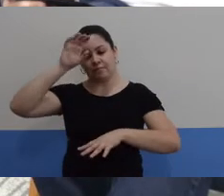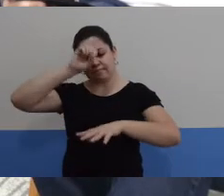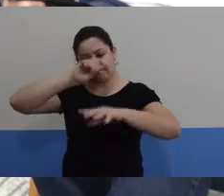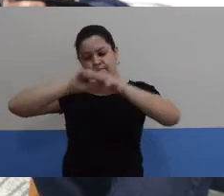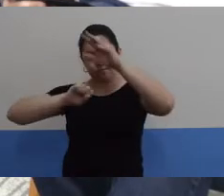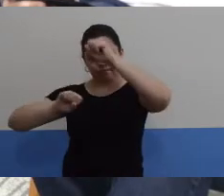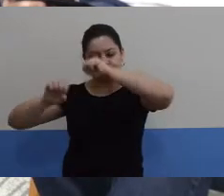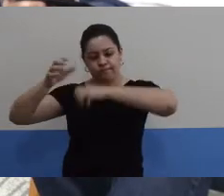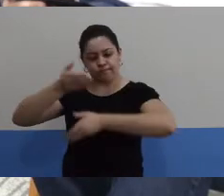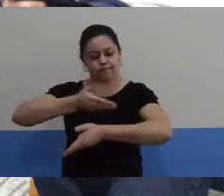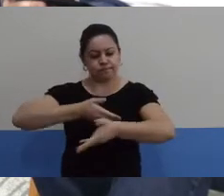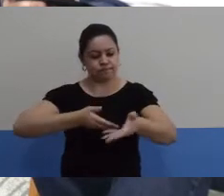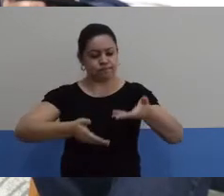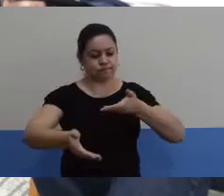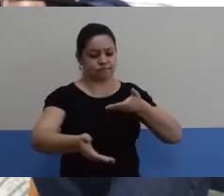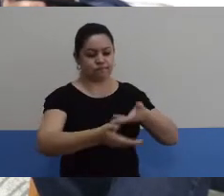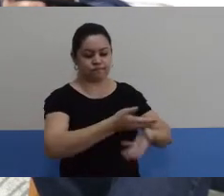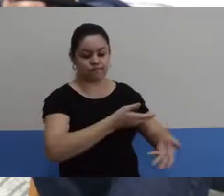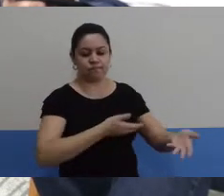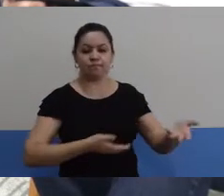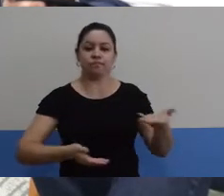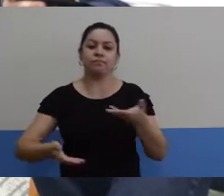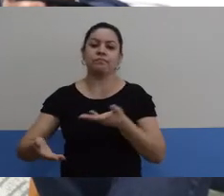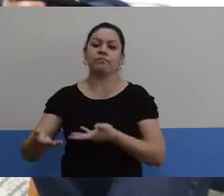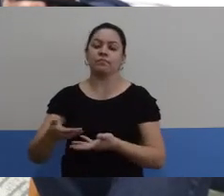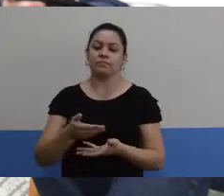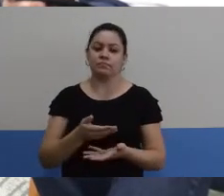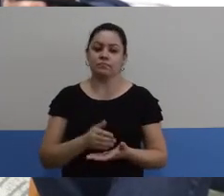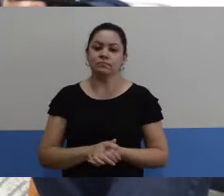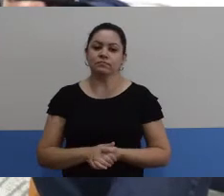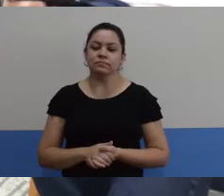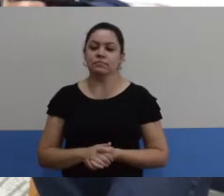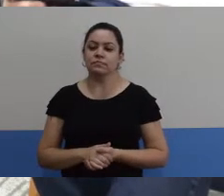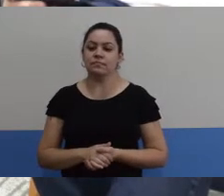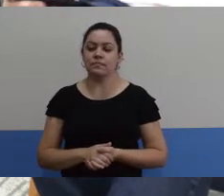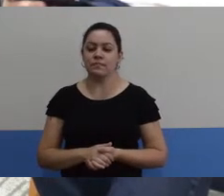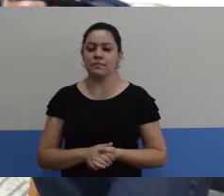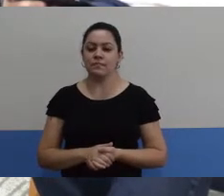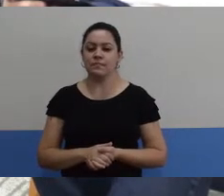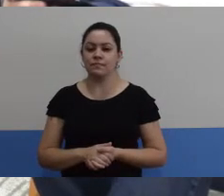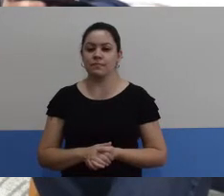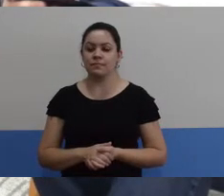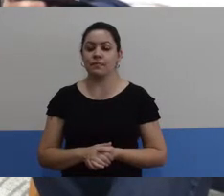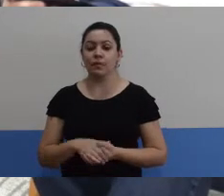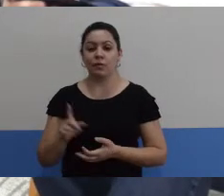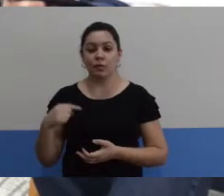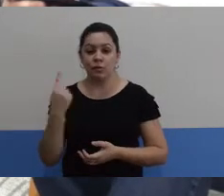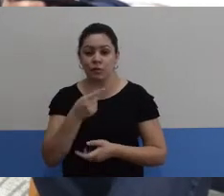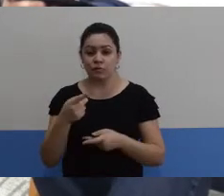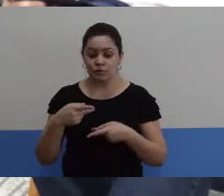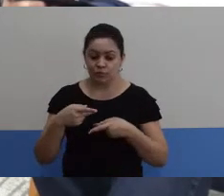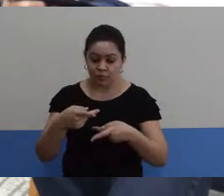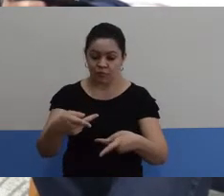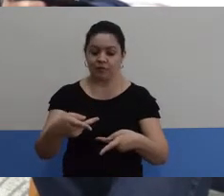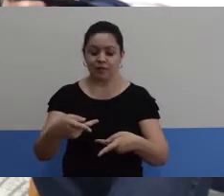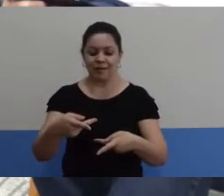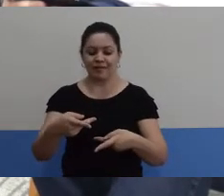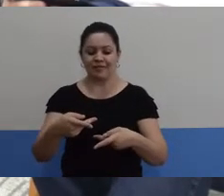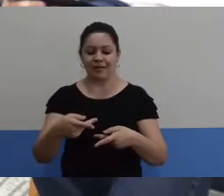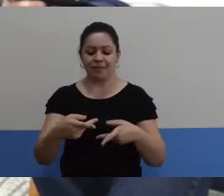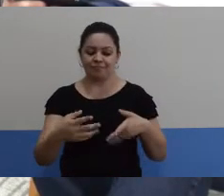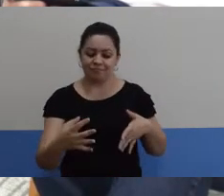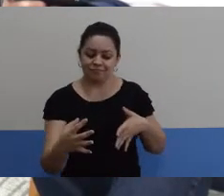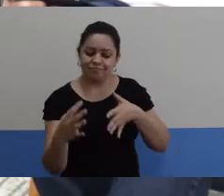a construir pontes. Construir pontes. Que bonito, né? Somos chamados a construir pontes